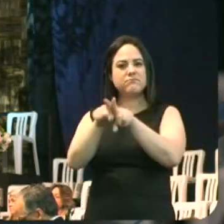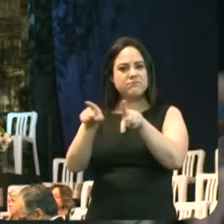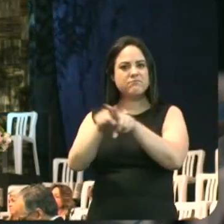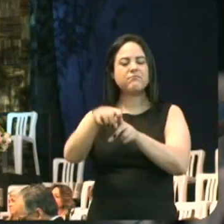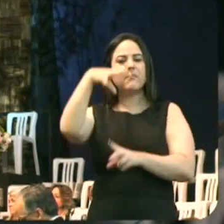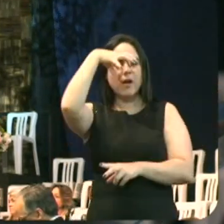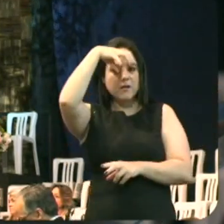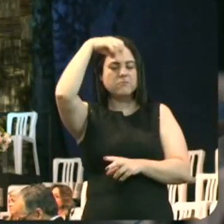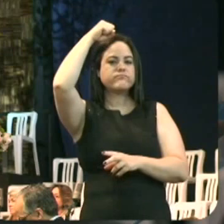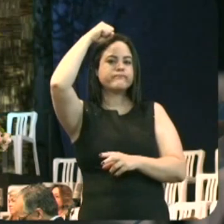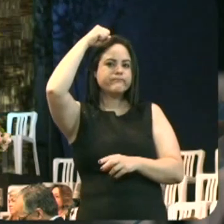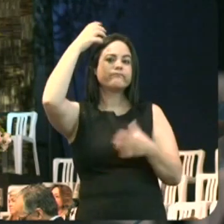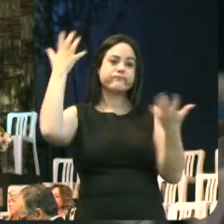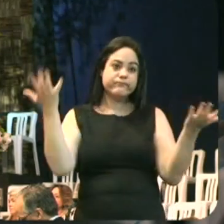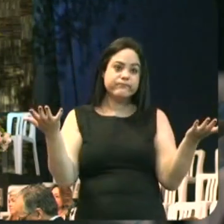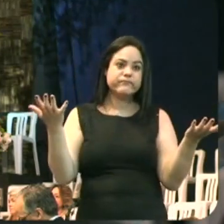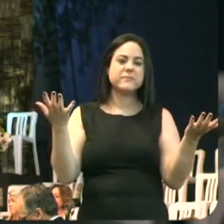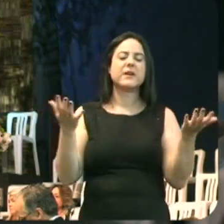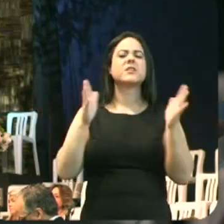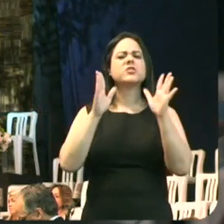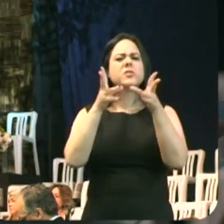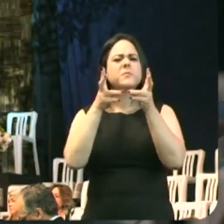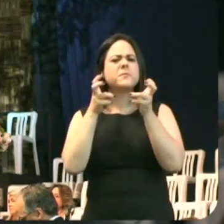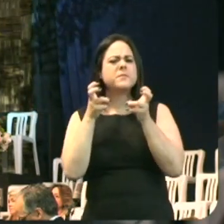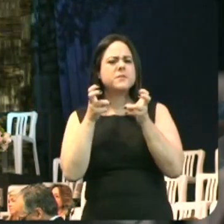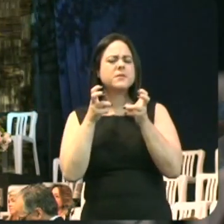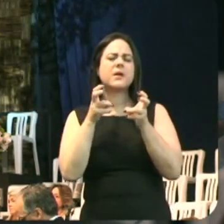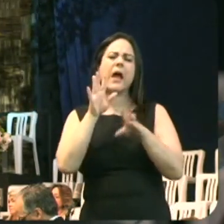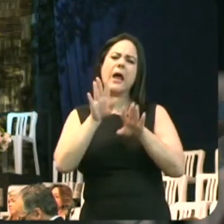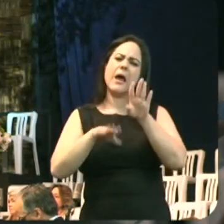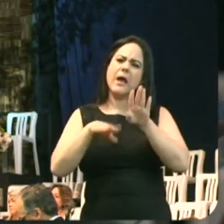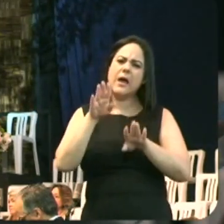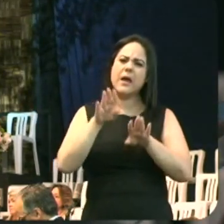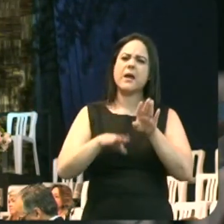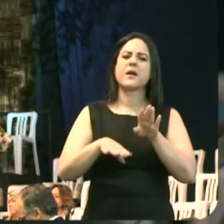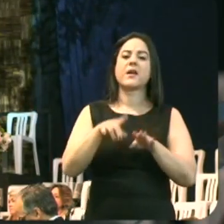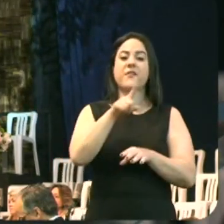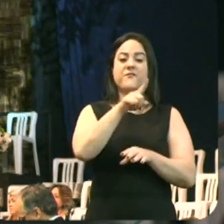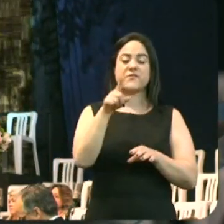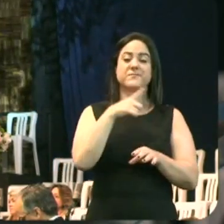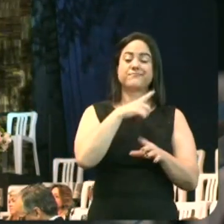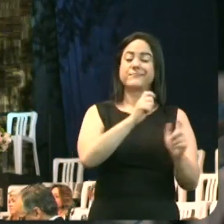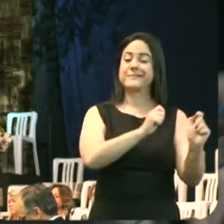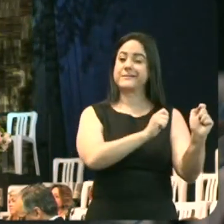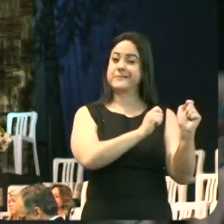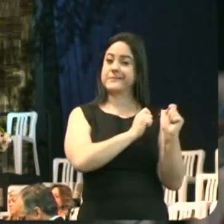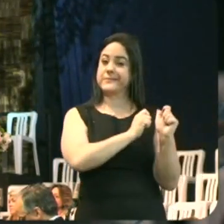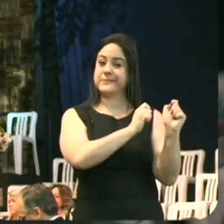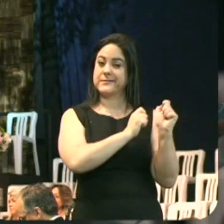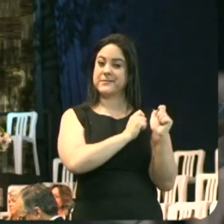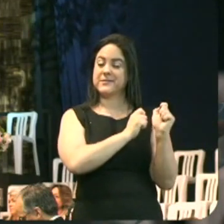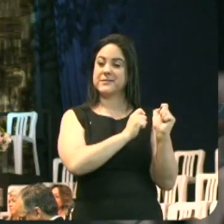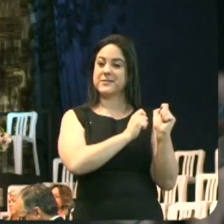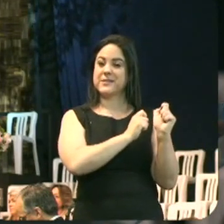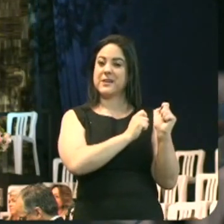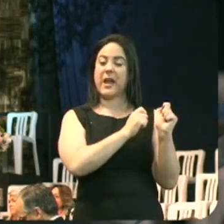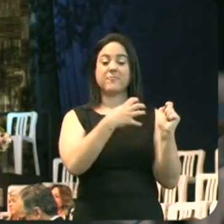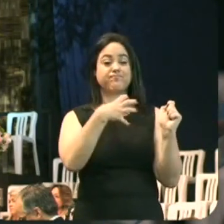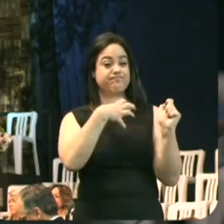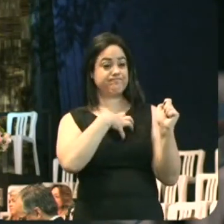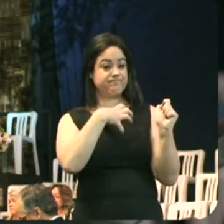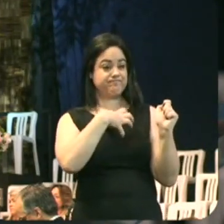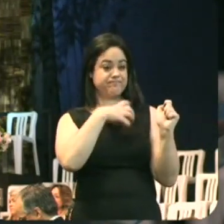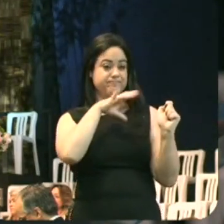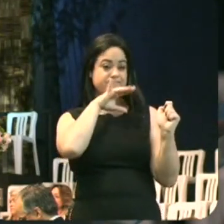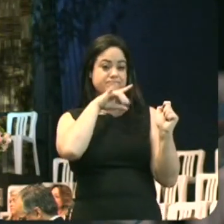fica obscurecido. Você já percebeu que, às vezes, você é forçado a sentir-se